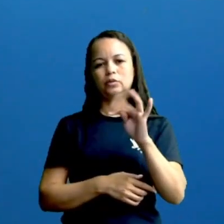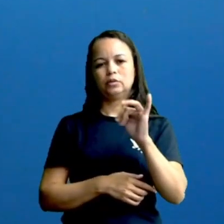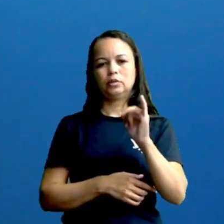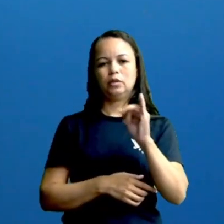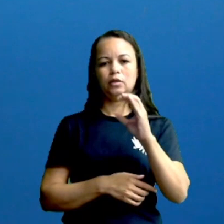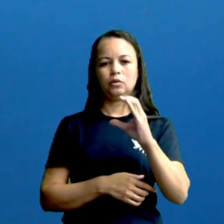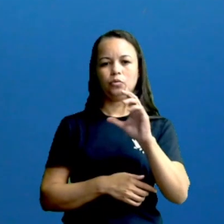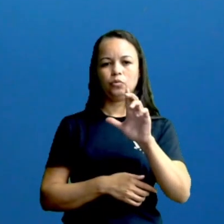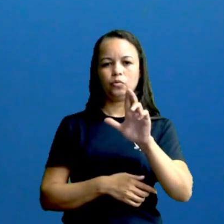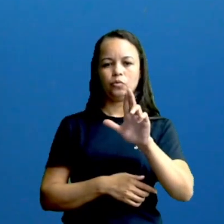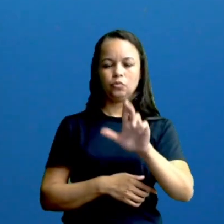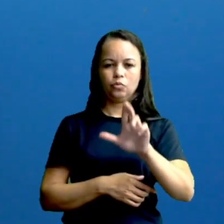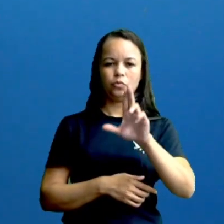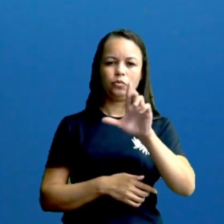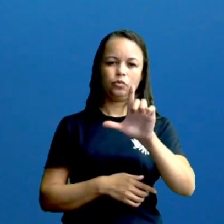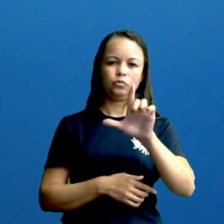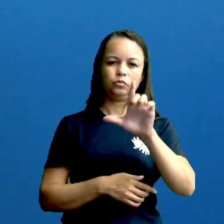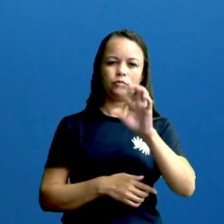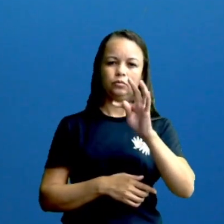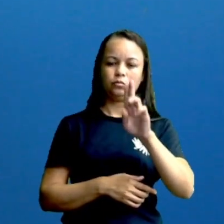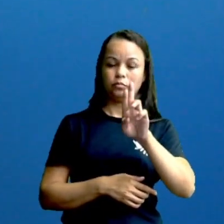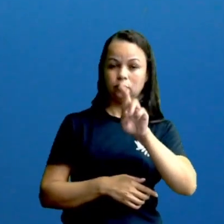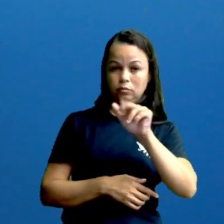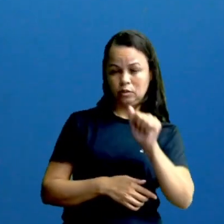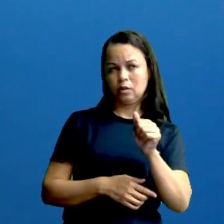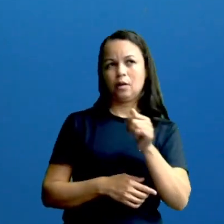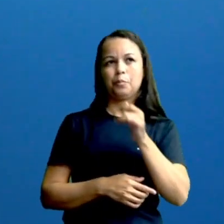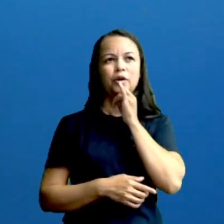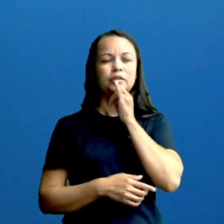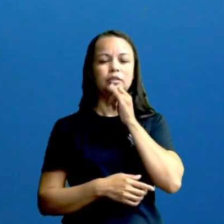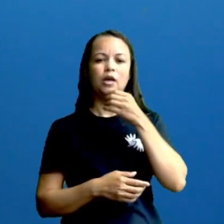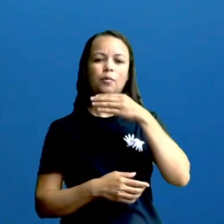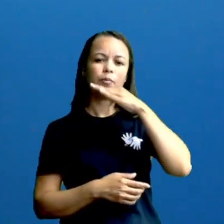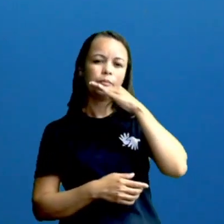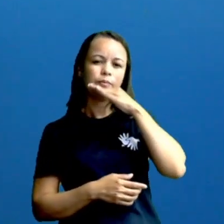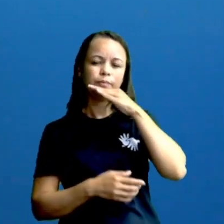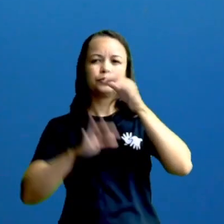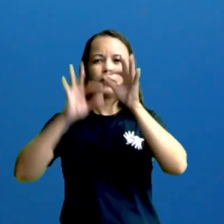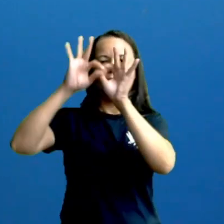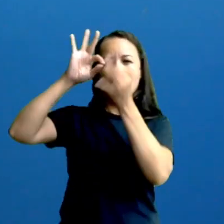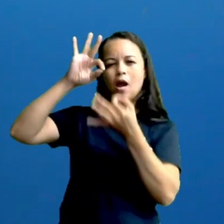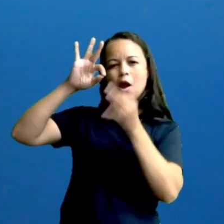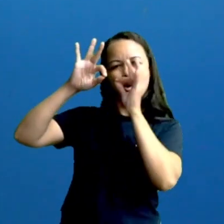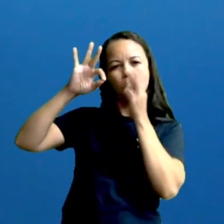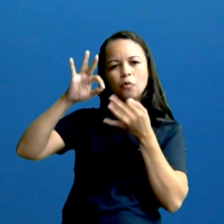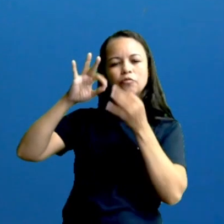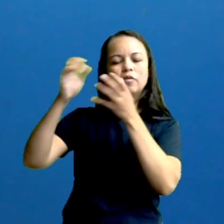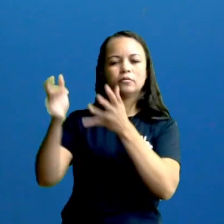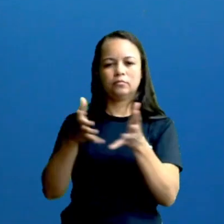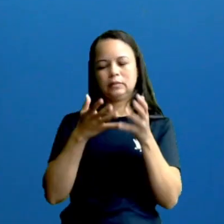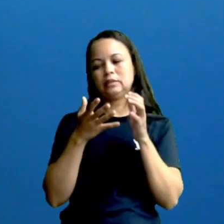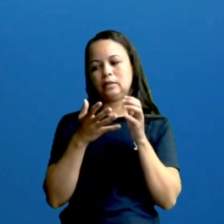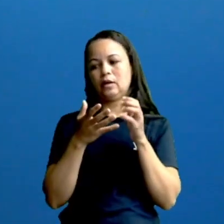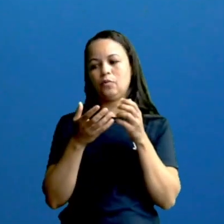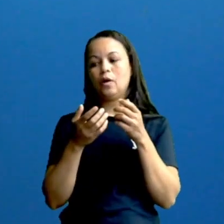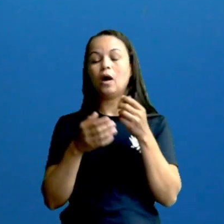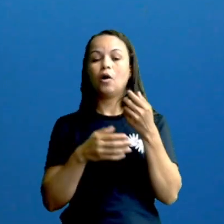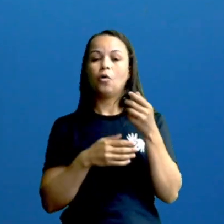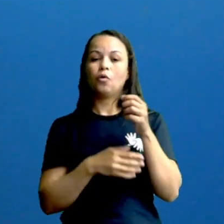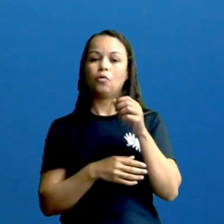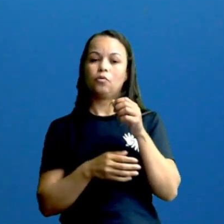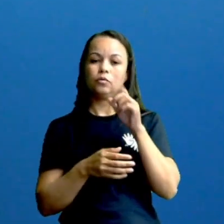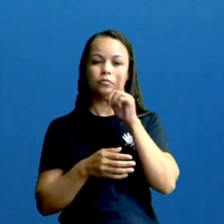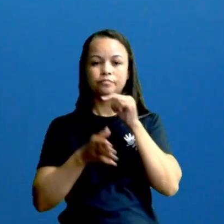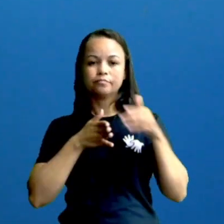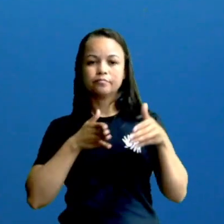a plantação de frutas, por exemplo, uva, manga. Para quem não conhece, o Vale do São Francisco ele é muito famoso